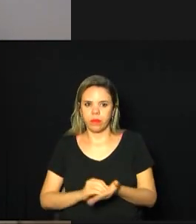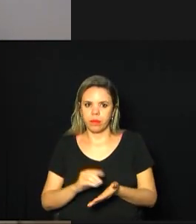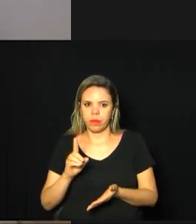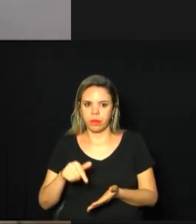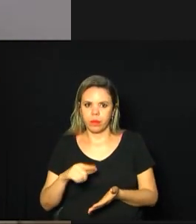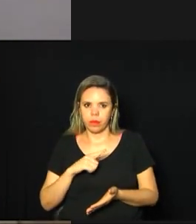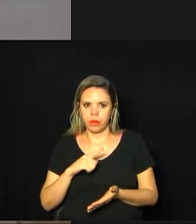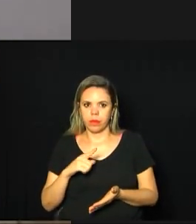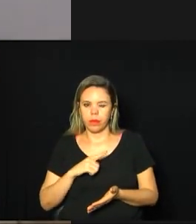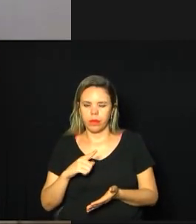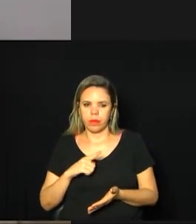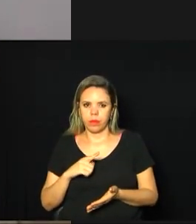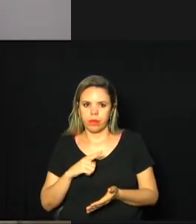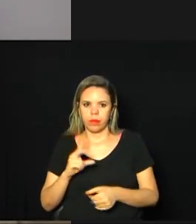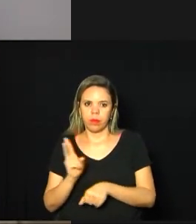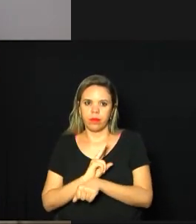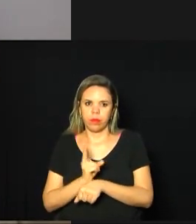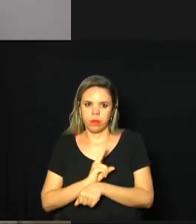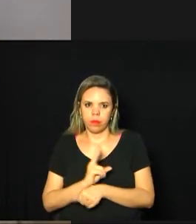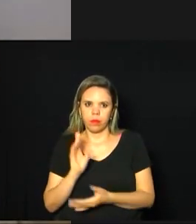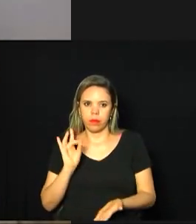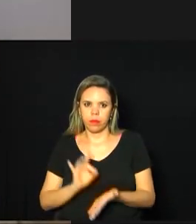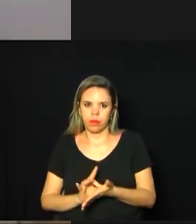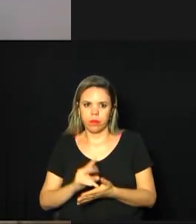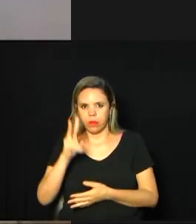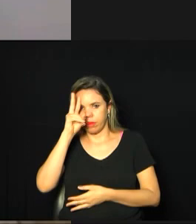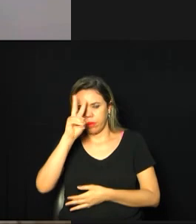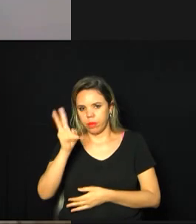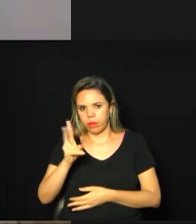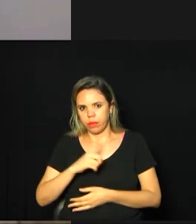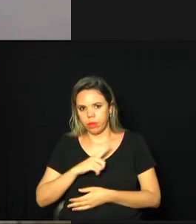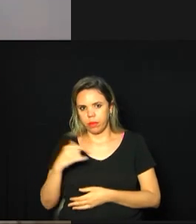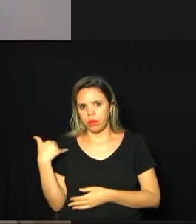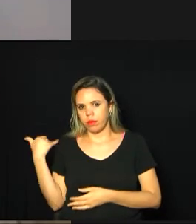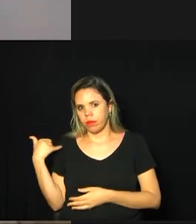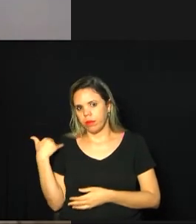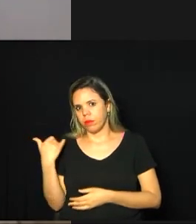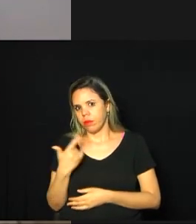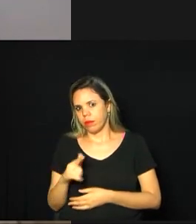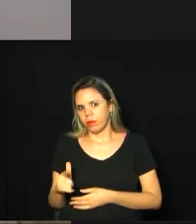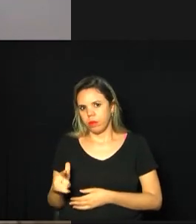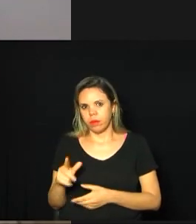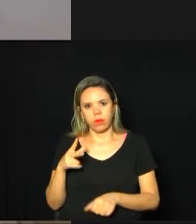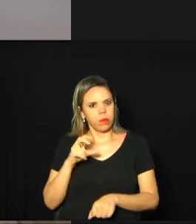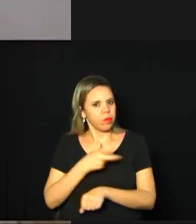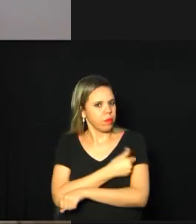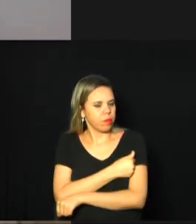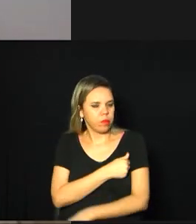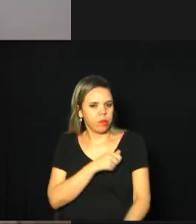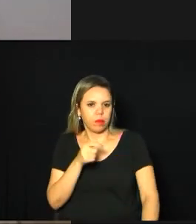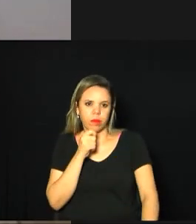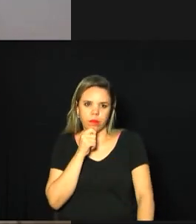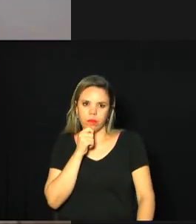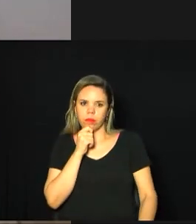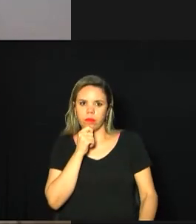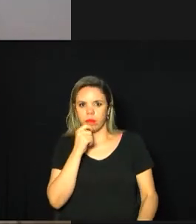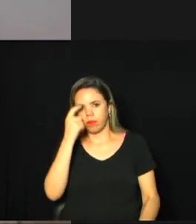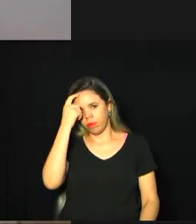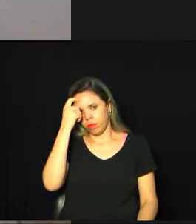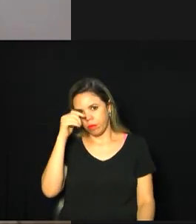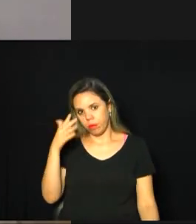gente ter uma segurança real. Lembrando que existem faixas etárias que não estão sendo vacinadas ainda, né?